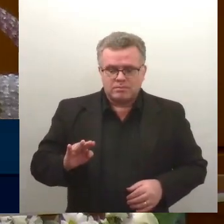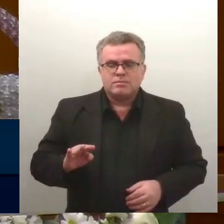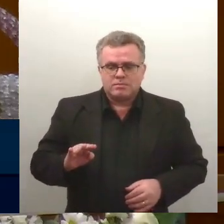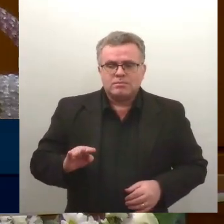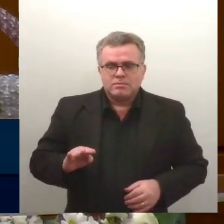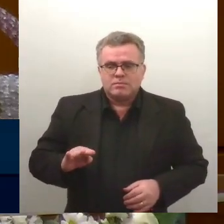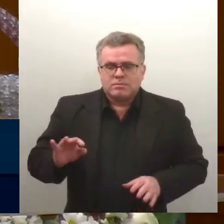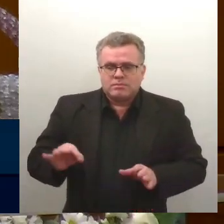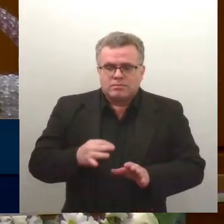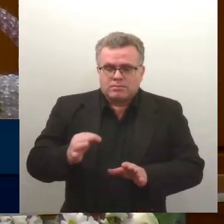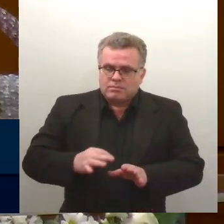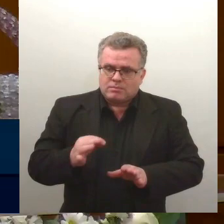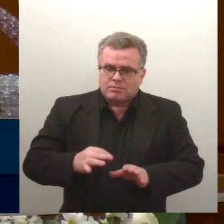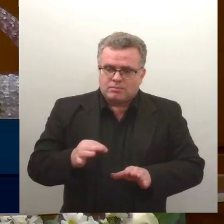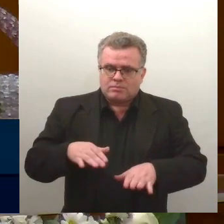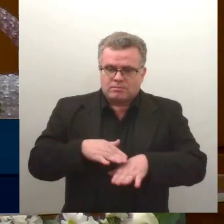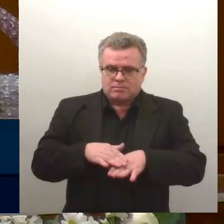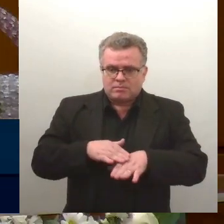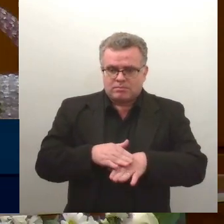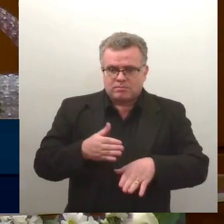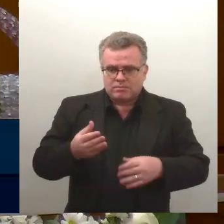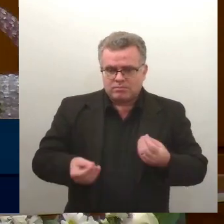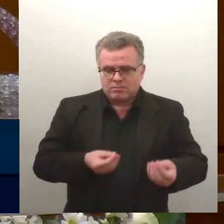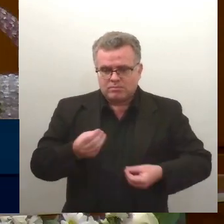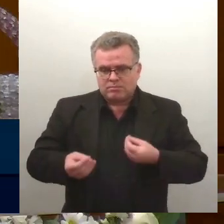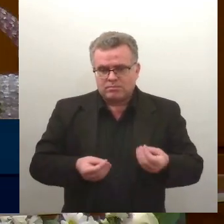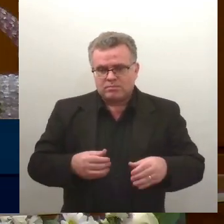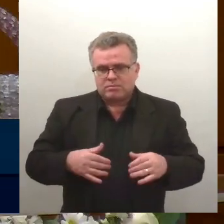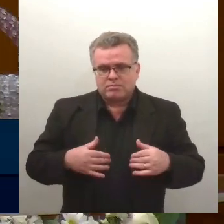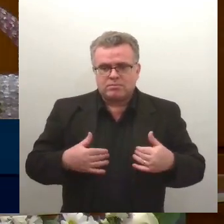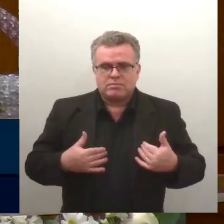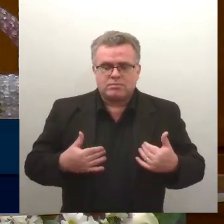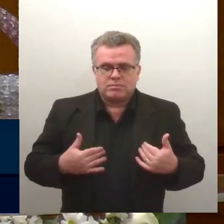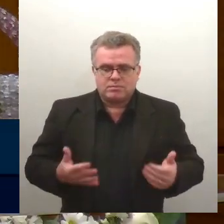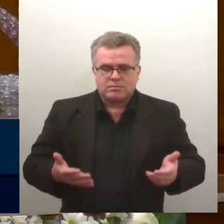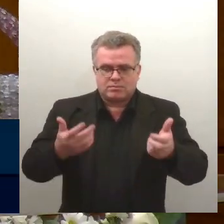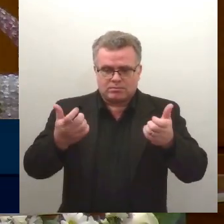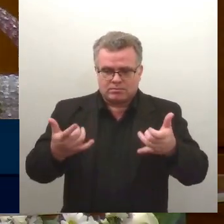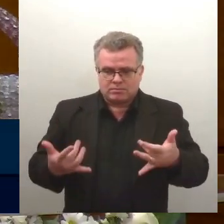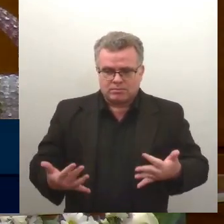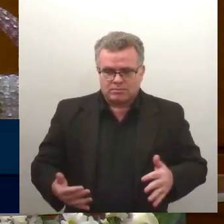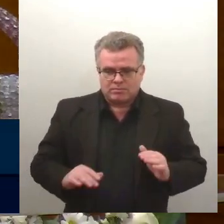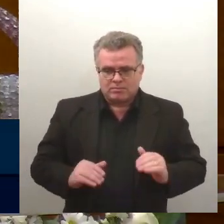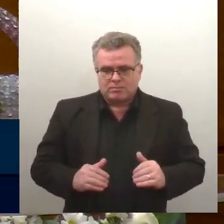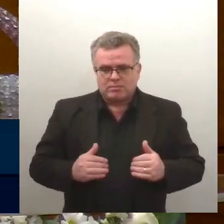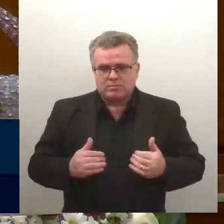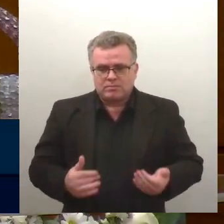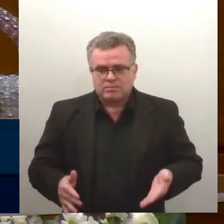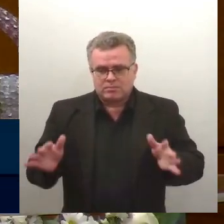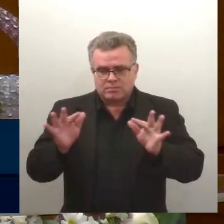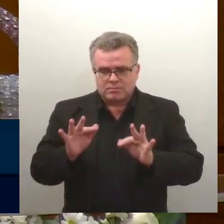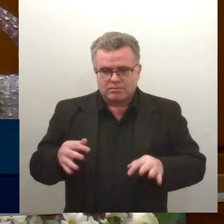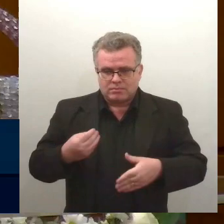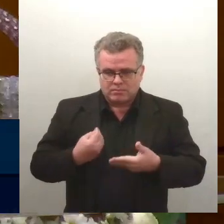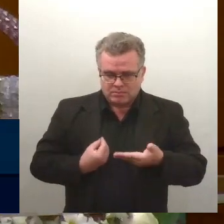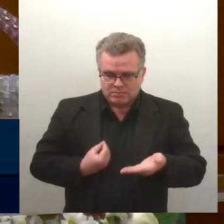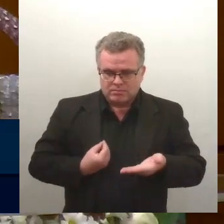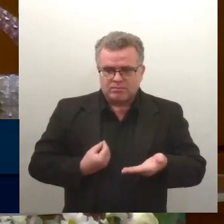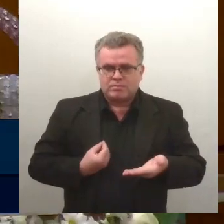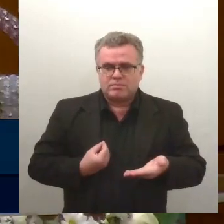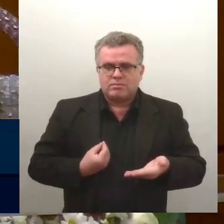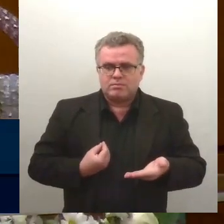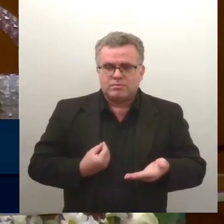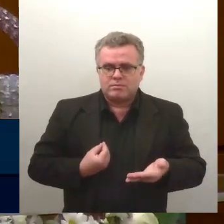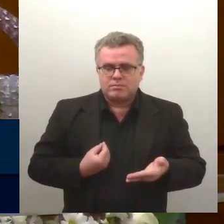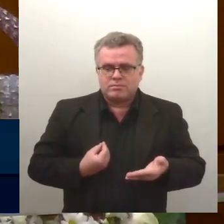sobre costura, né, sobre bordado, então muito feliz dela estar aqui. Aqui na mesa tem um leque, né, com